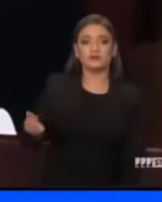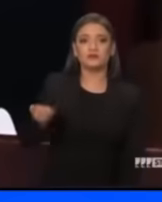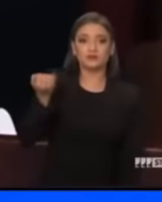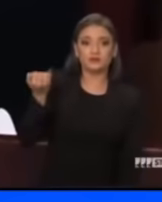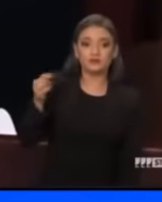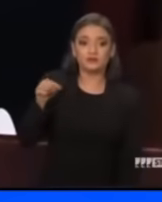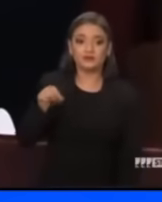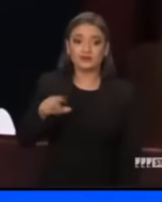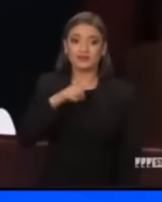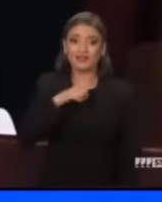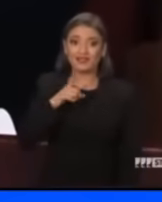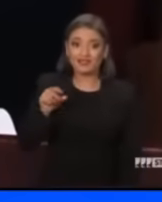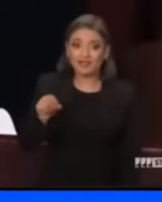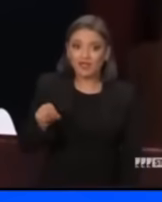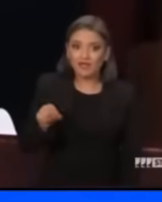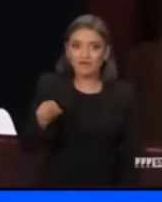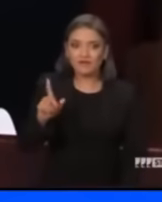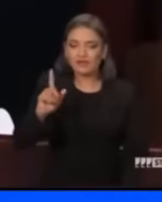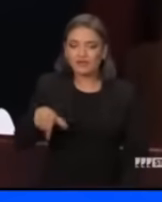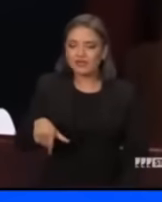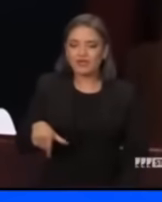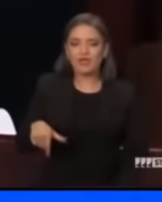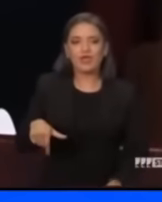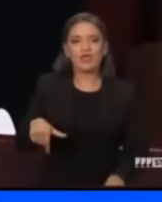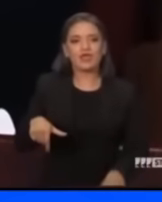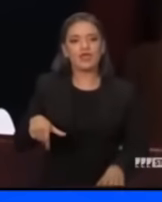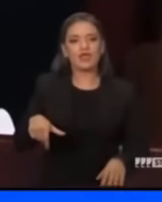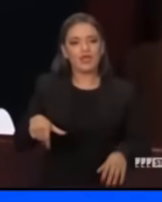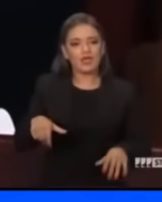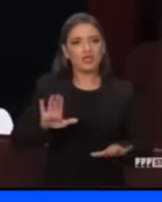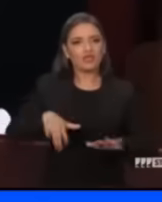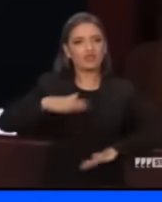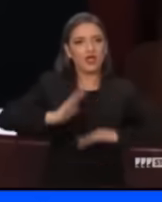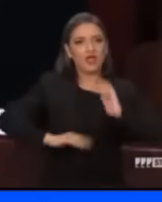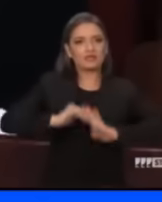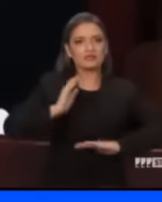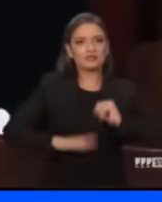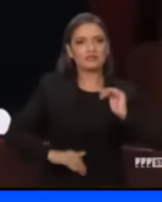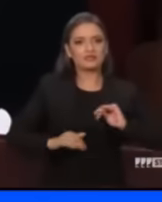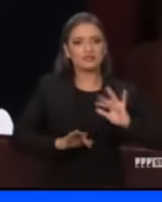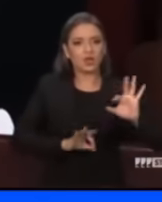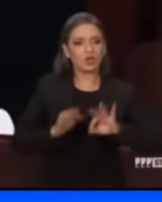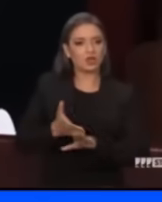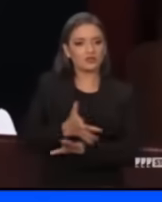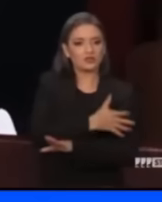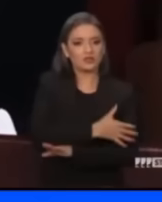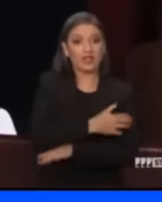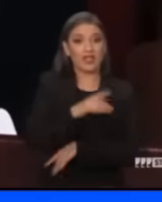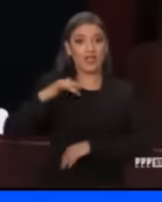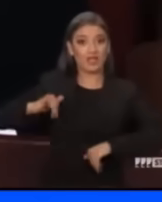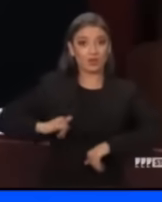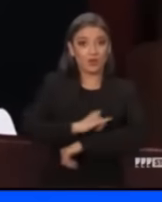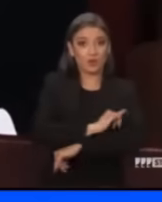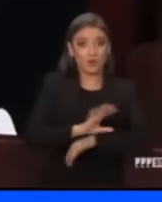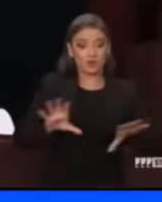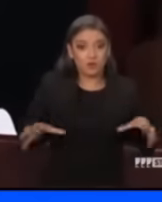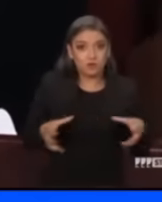final de toda essa organização criminosa. E essa bomba não explodiu por